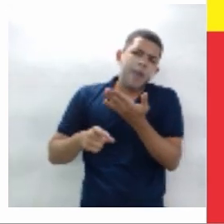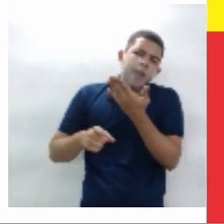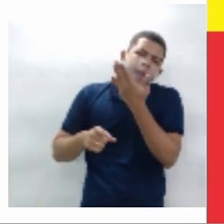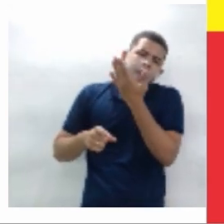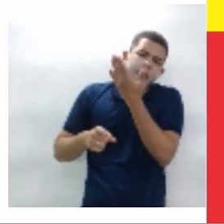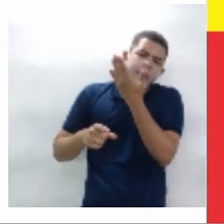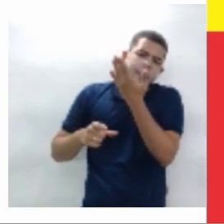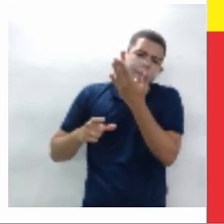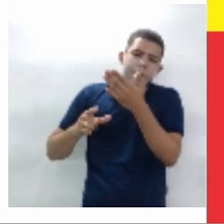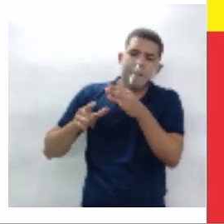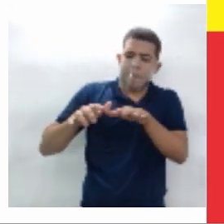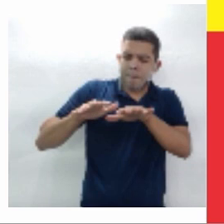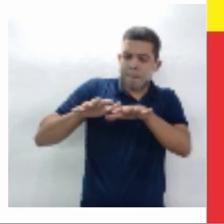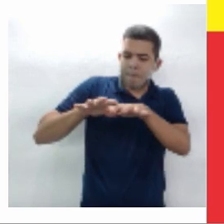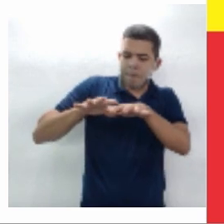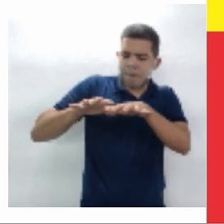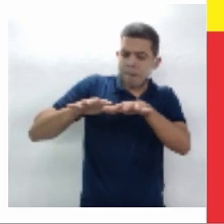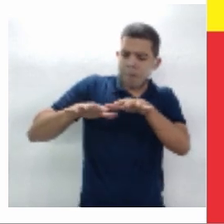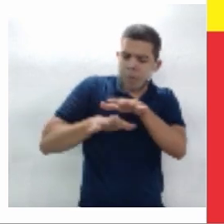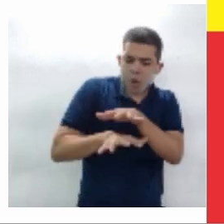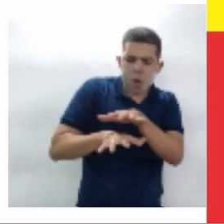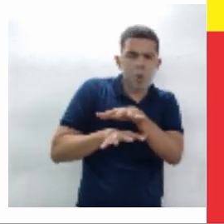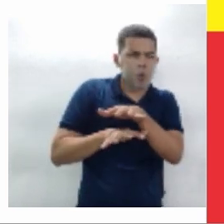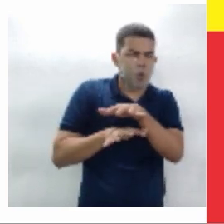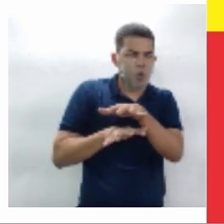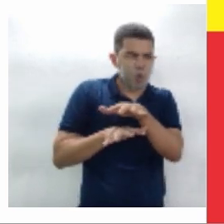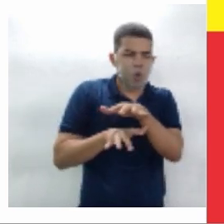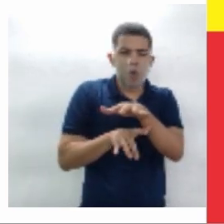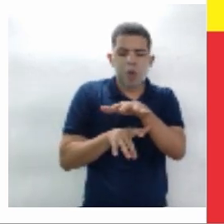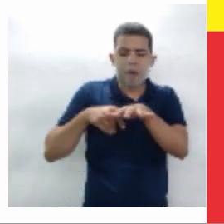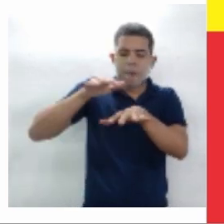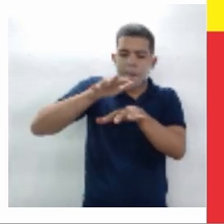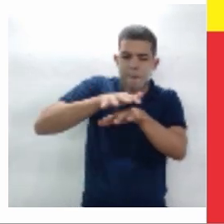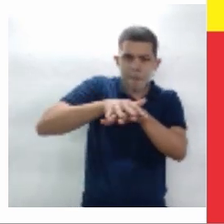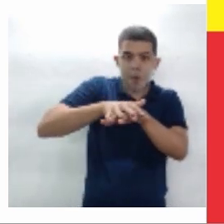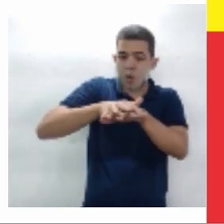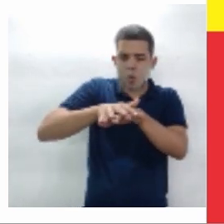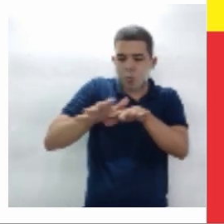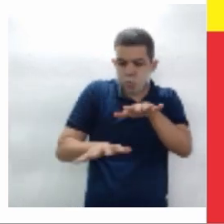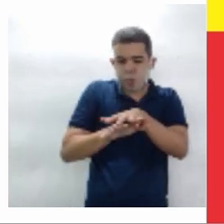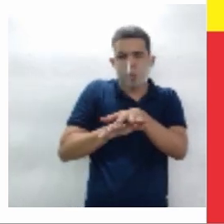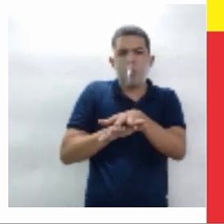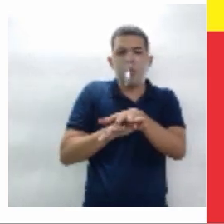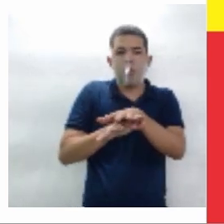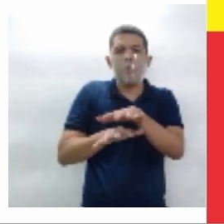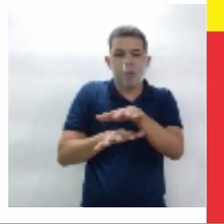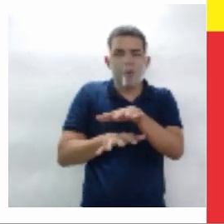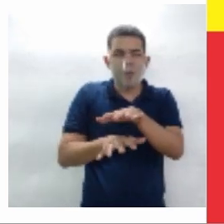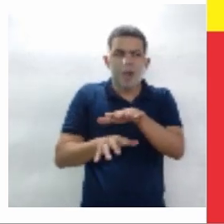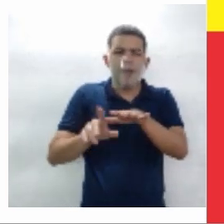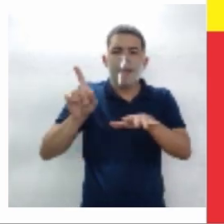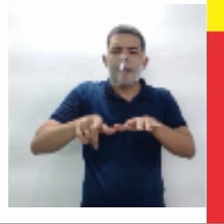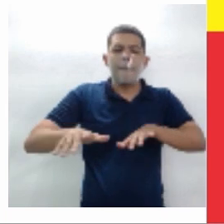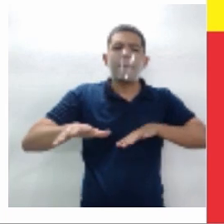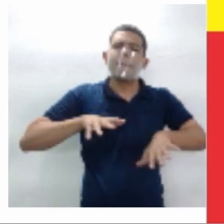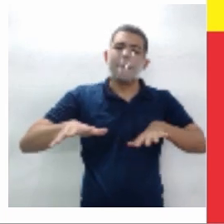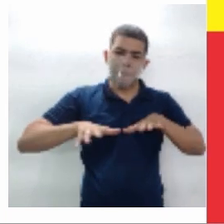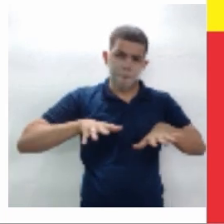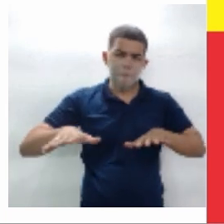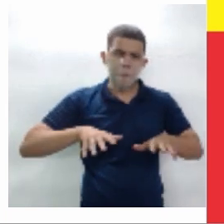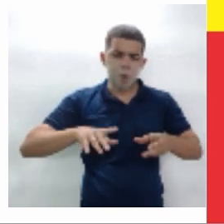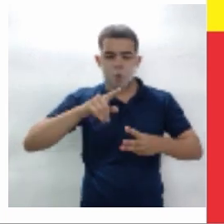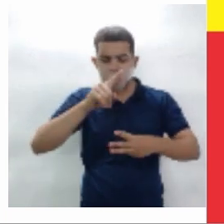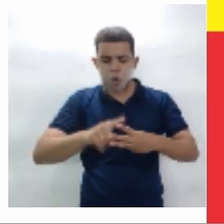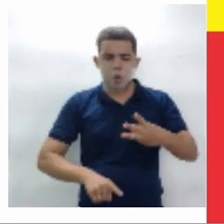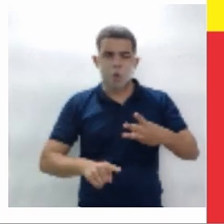seja, ela está mergulhando debaixo da outra placa. Então, esses são movimentos que